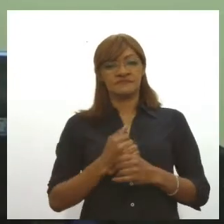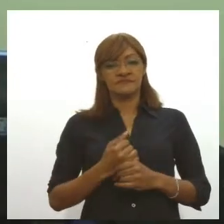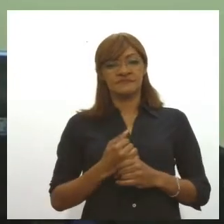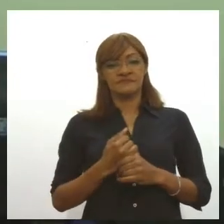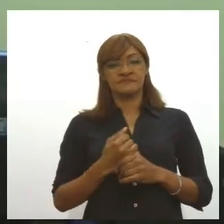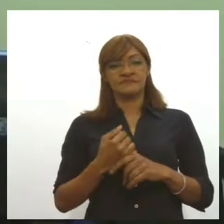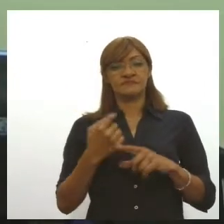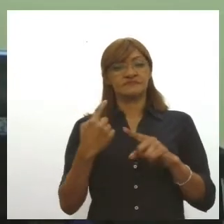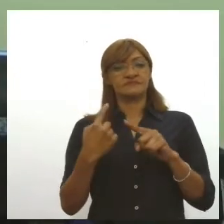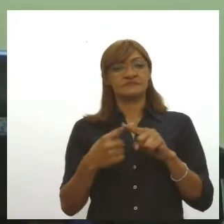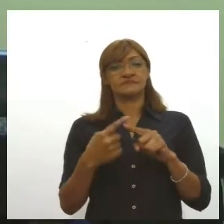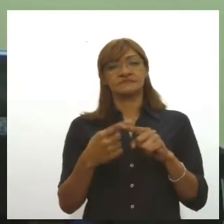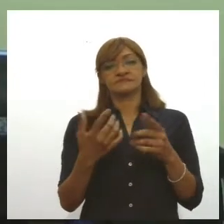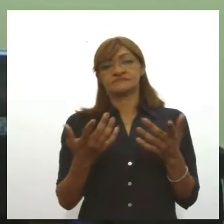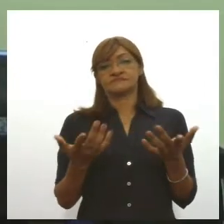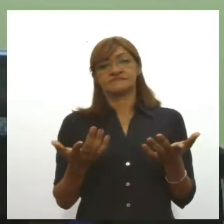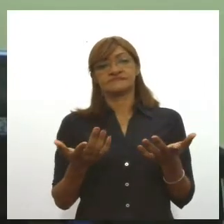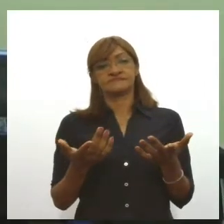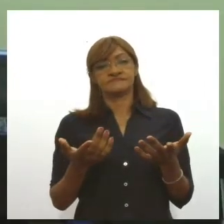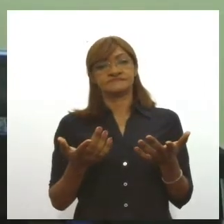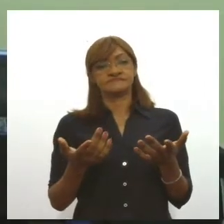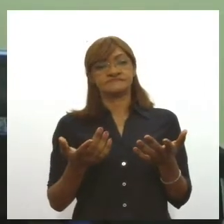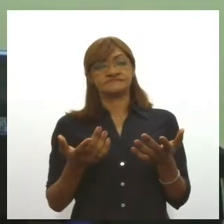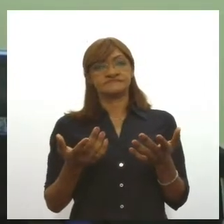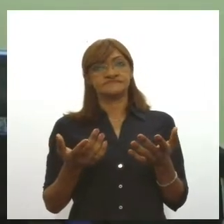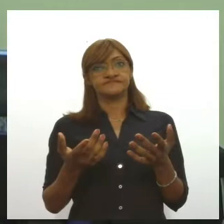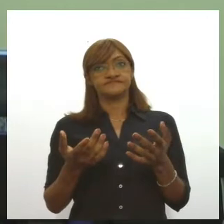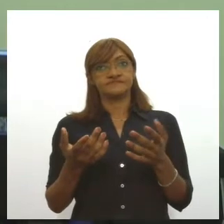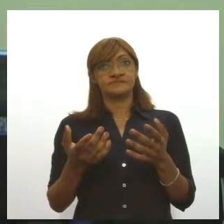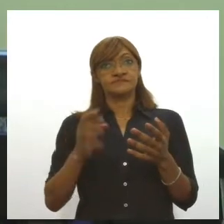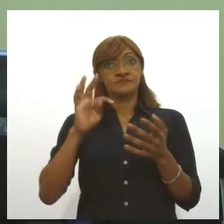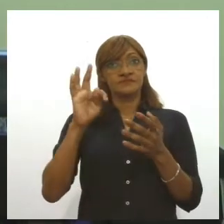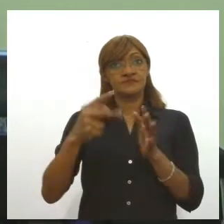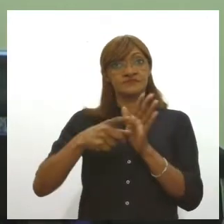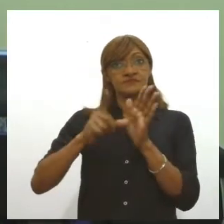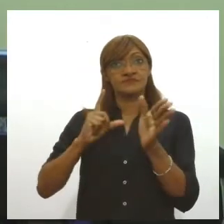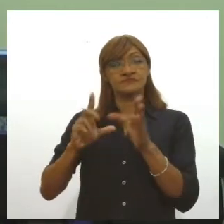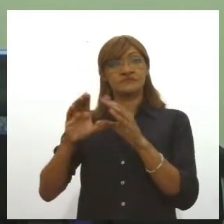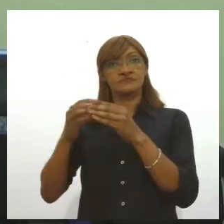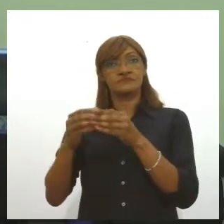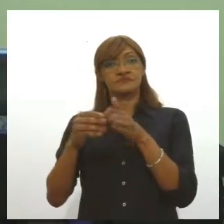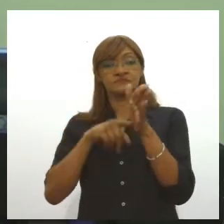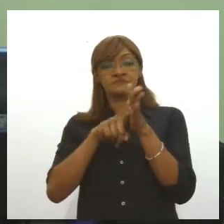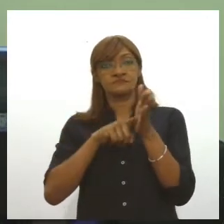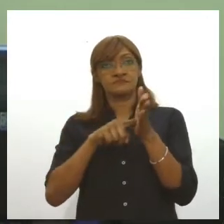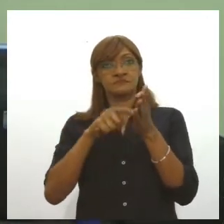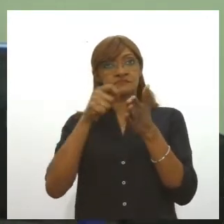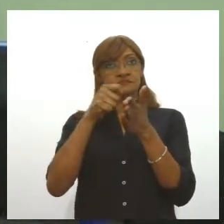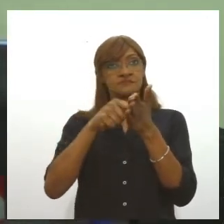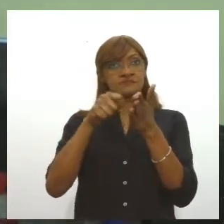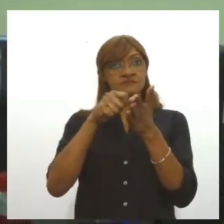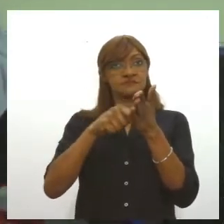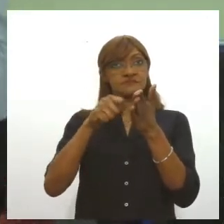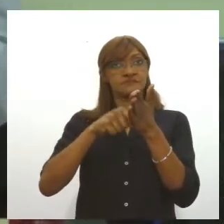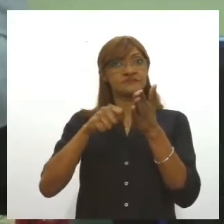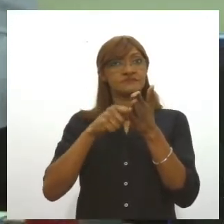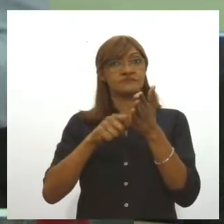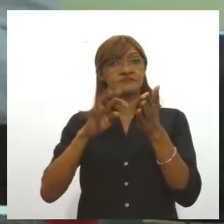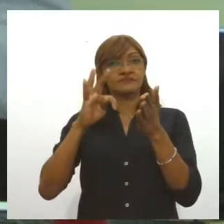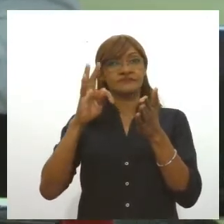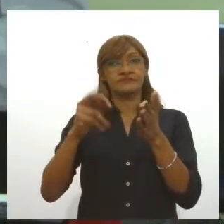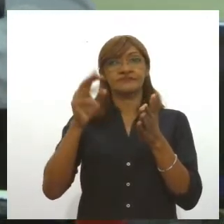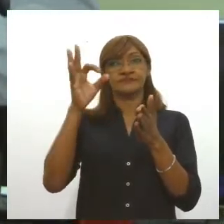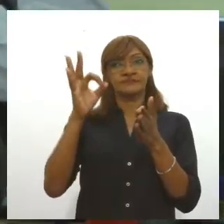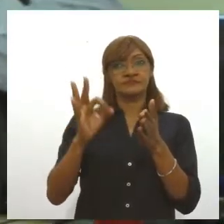para a equipe ter esses dados e poder adotar as providências legais e cabíveis